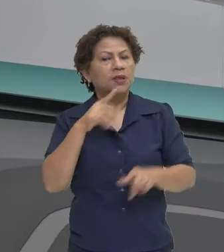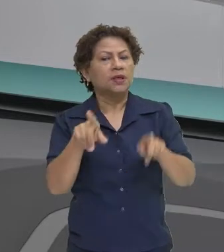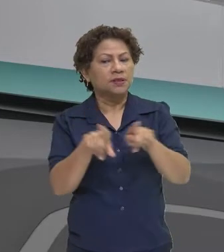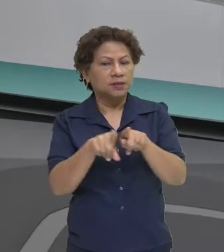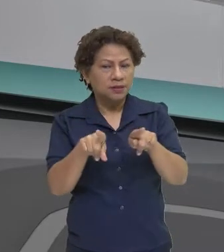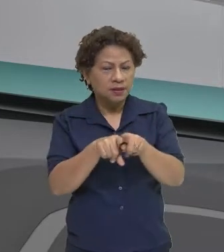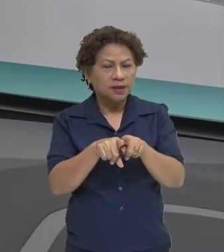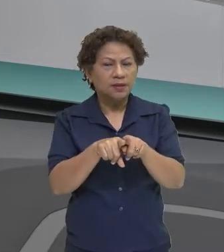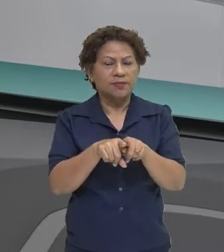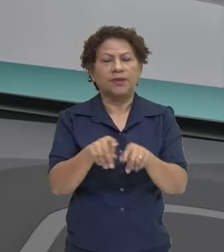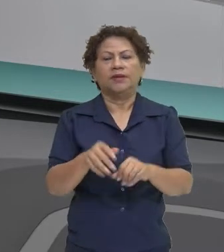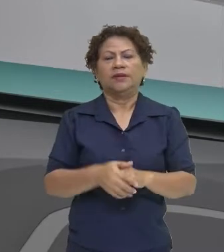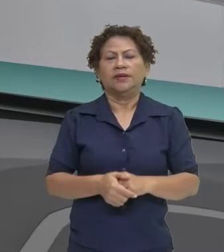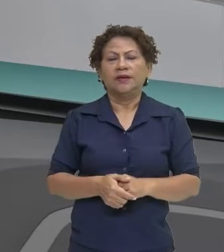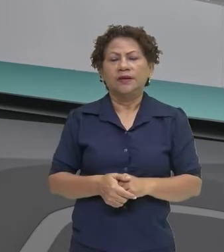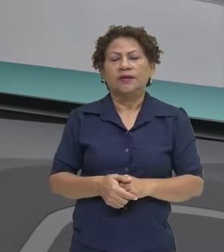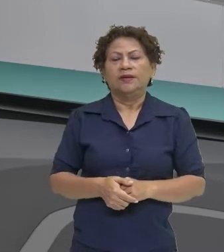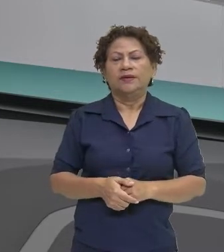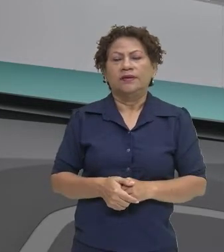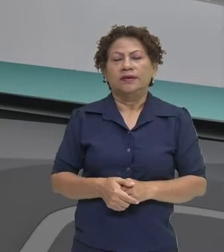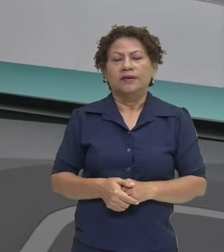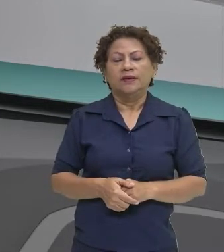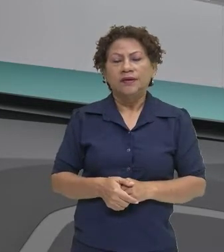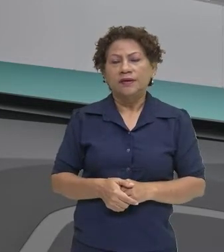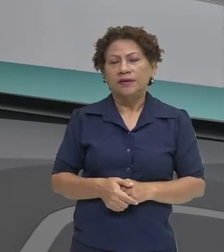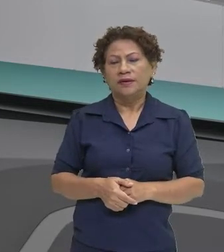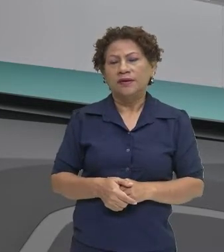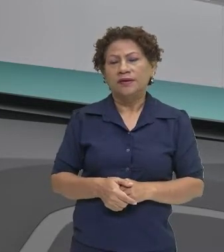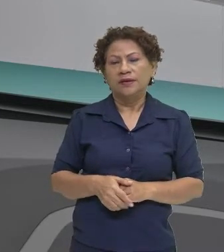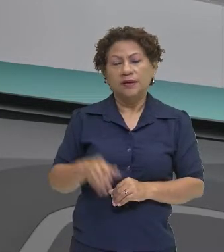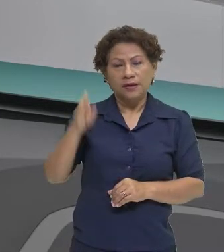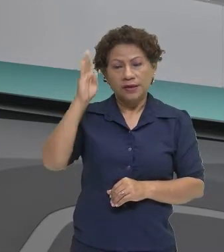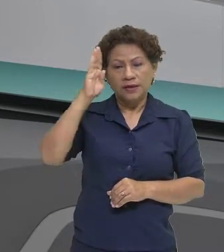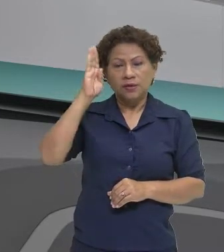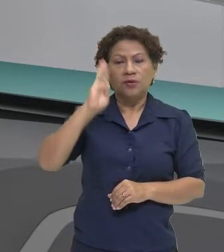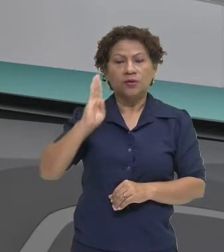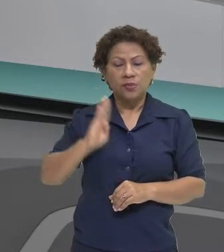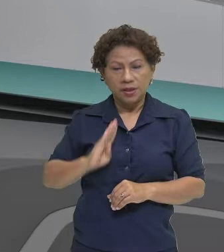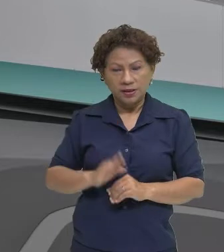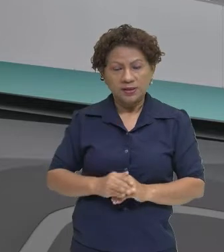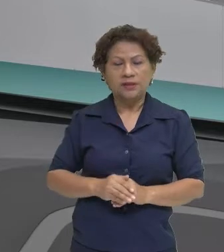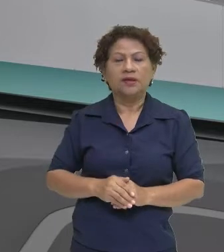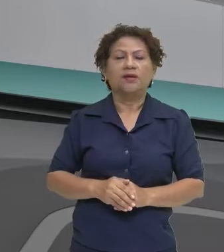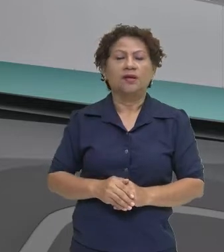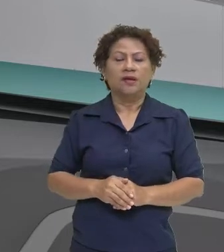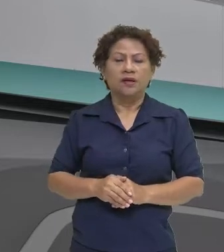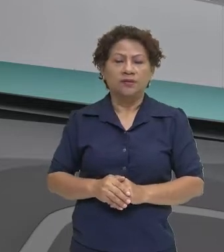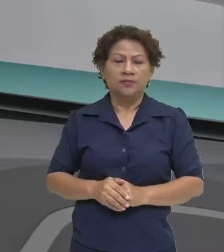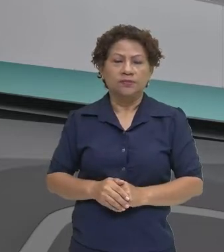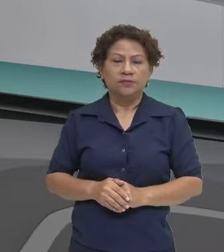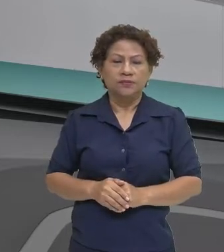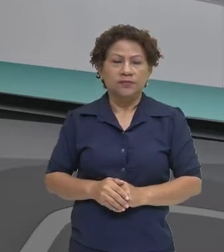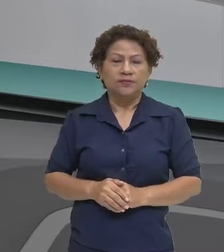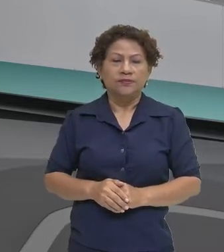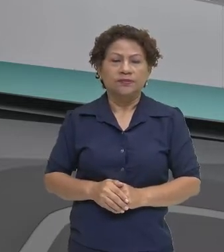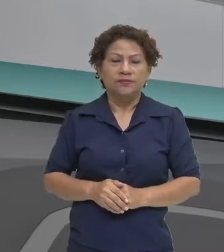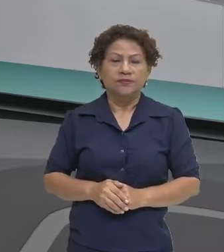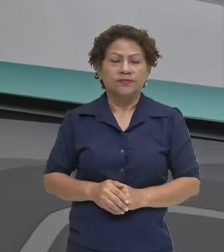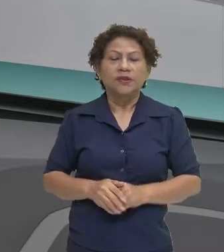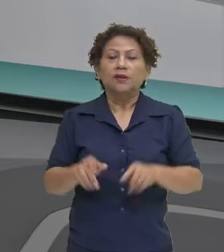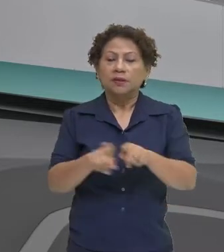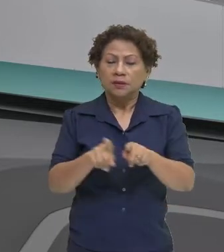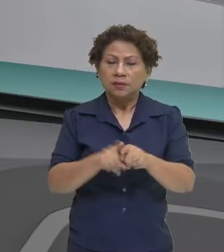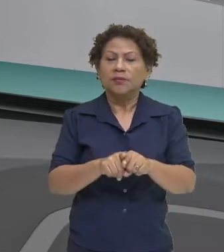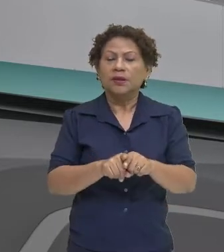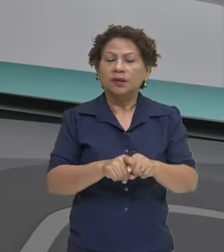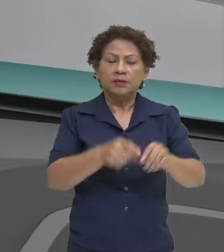também, tá dentro do Brasil. Então, algumas lendas nos remetem ao quê? Algo característico